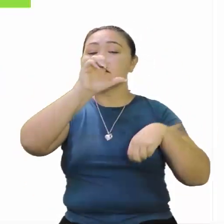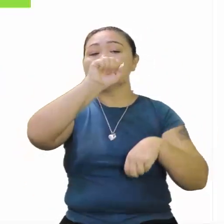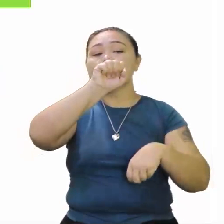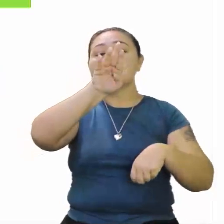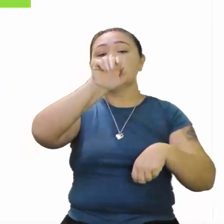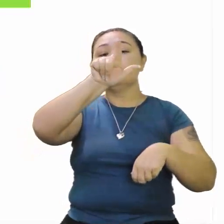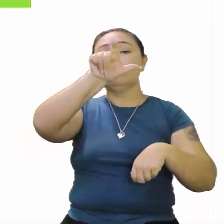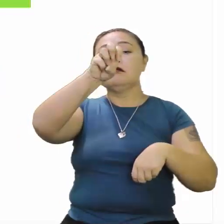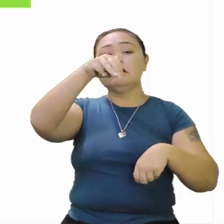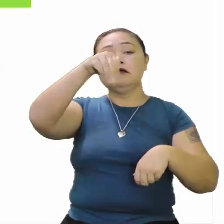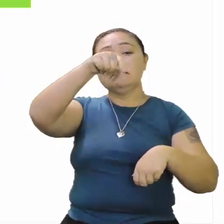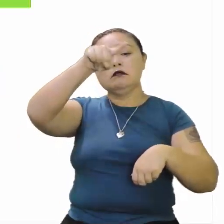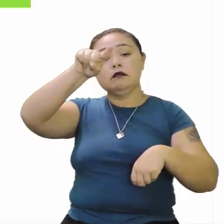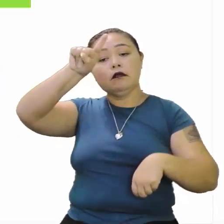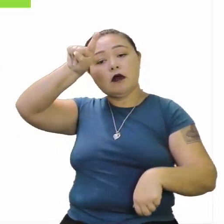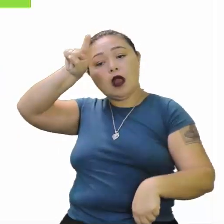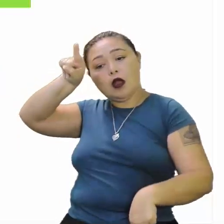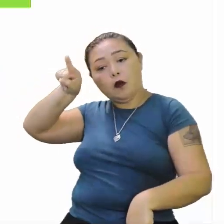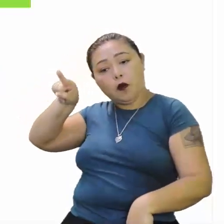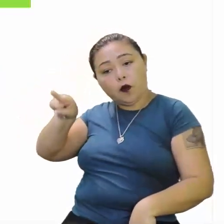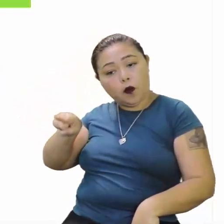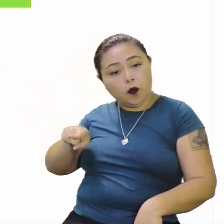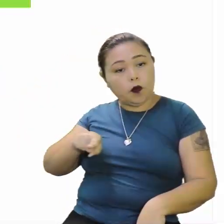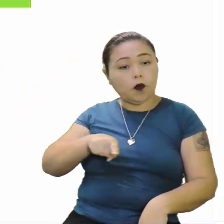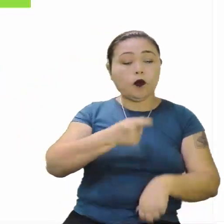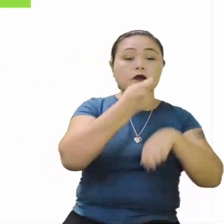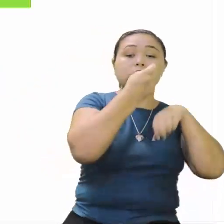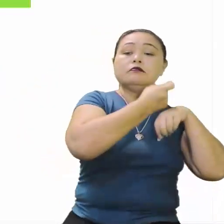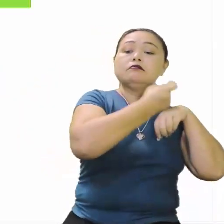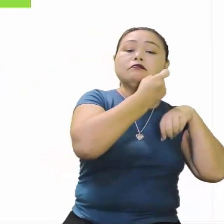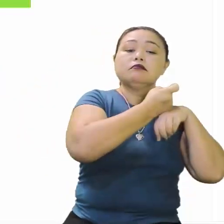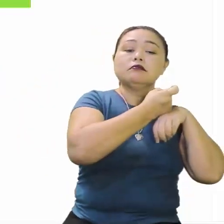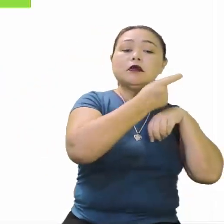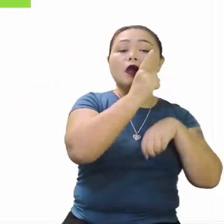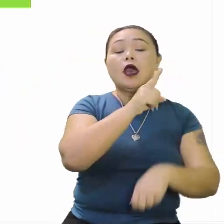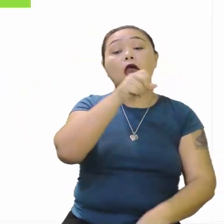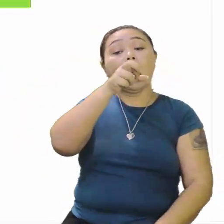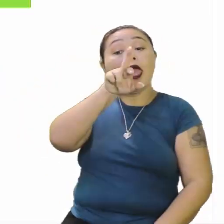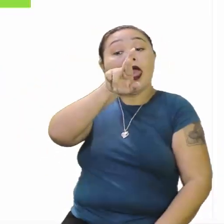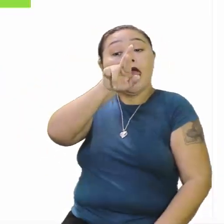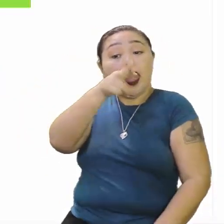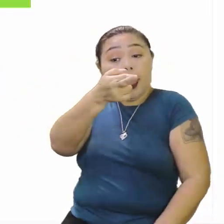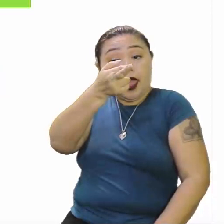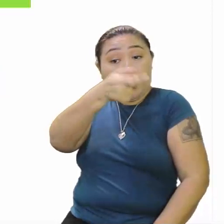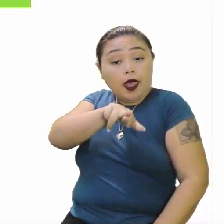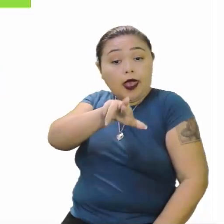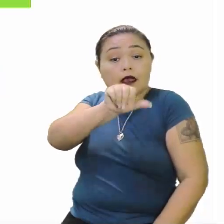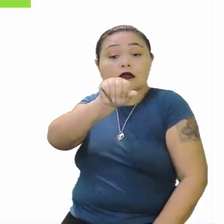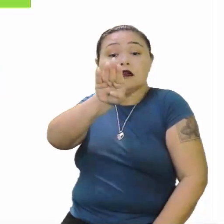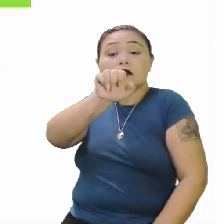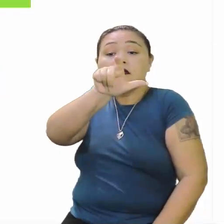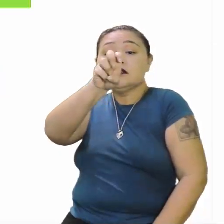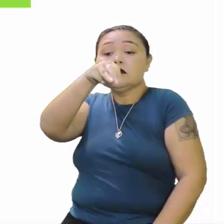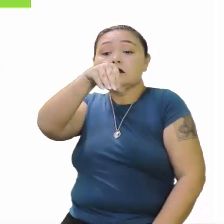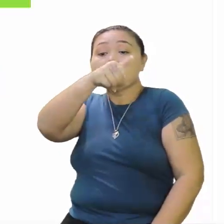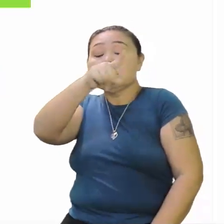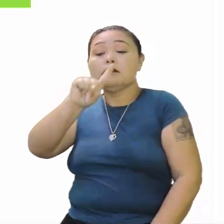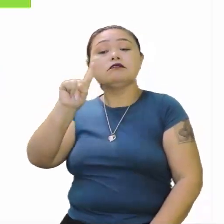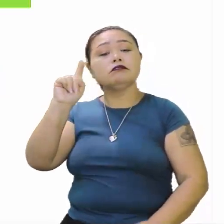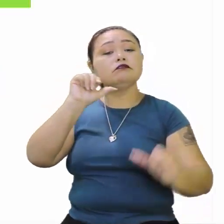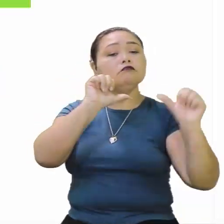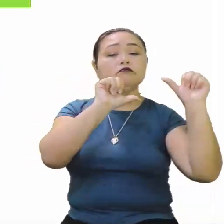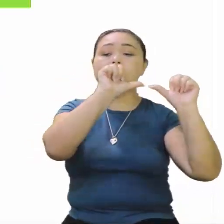denominamos ressublimação. Então, são essas aqui as mudanças de estados físicos que ocorrem